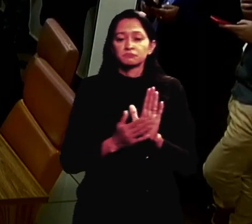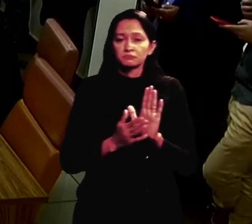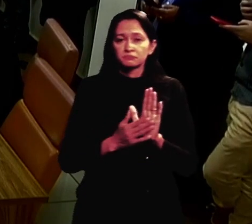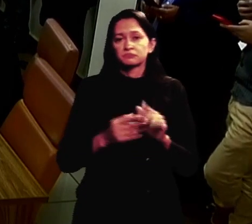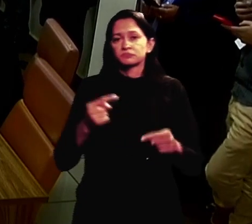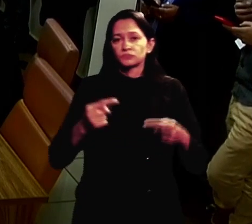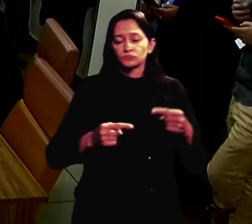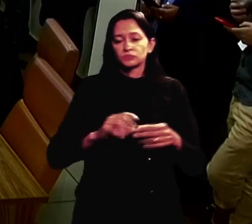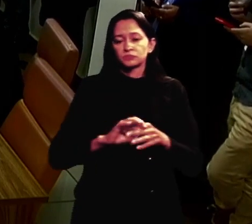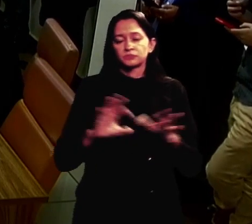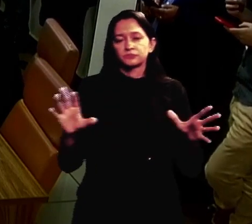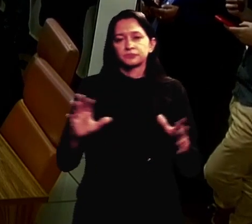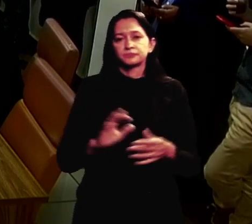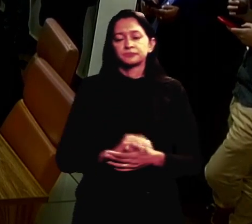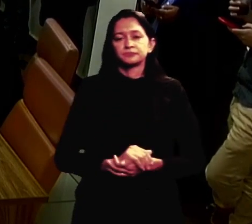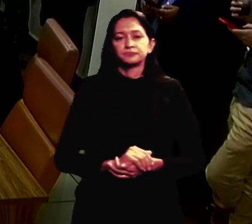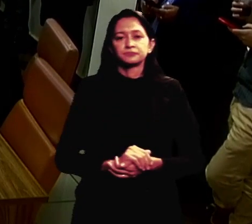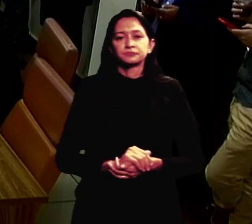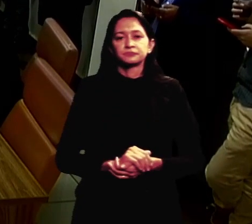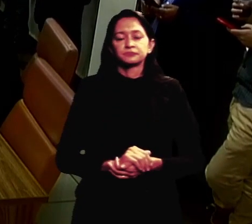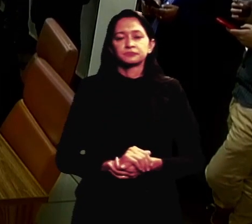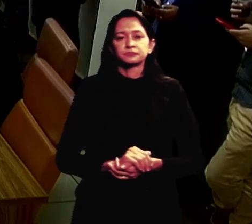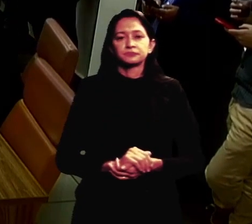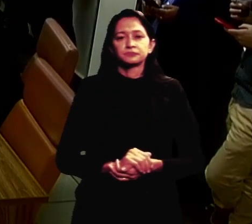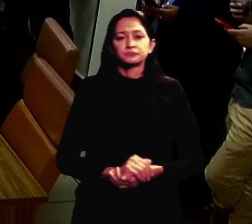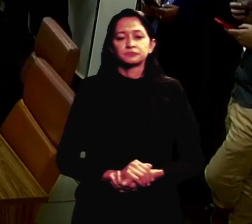discussão. O nosso é da equipe jurídica.